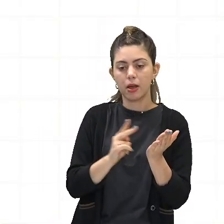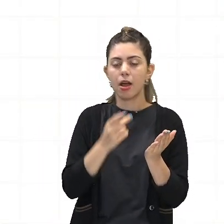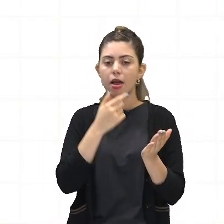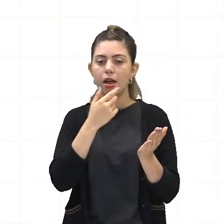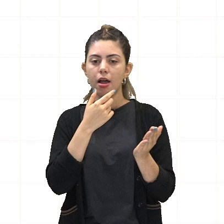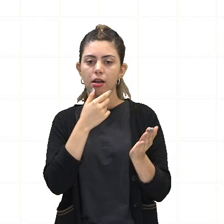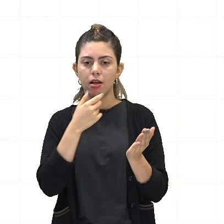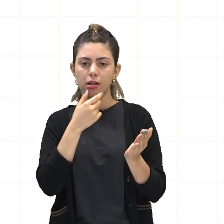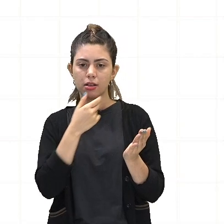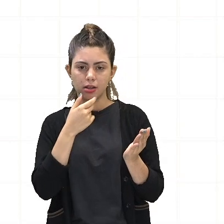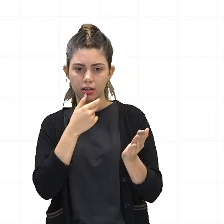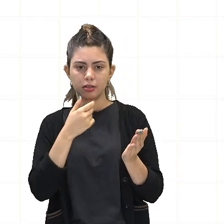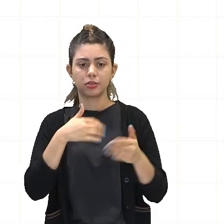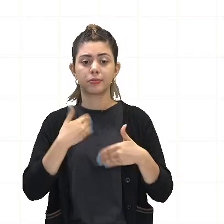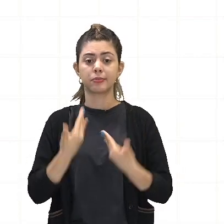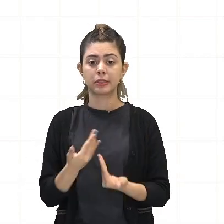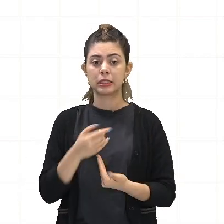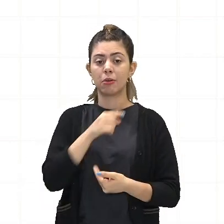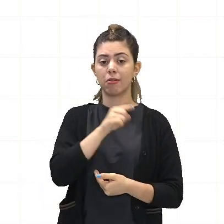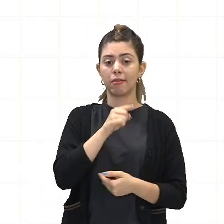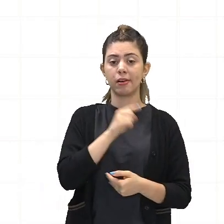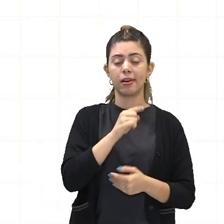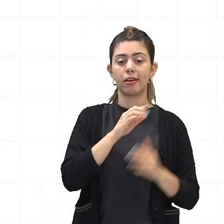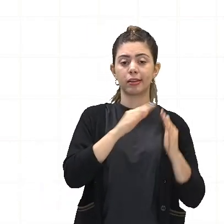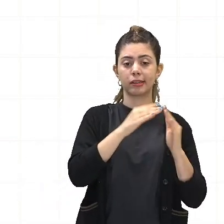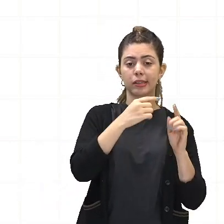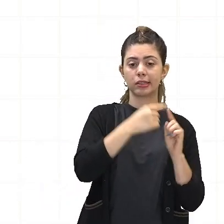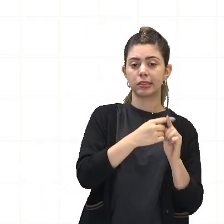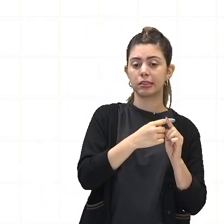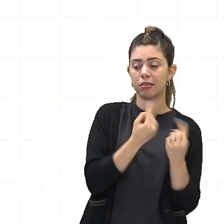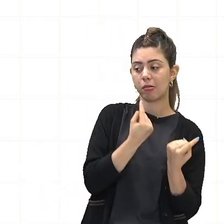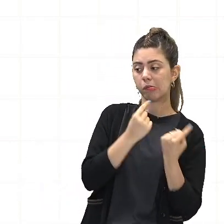ler a Bíblia, poderia ter acesso, poderia